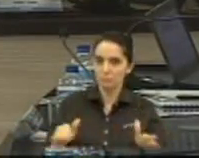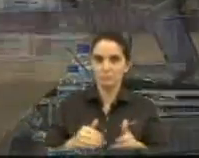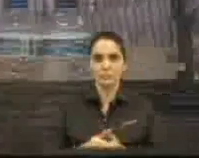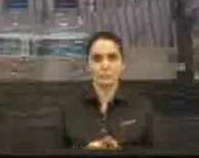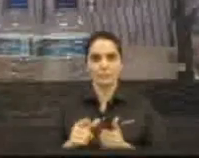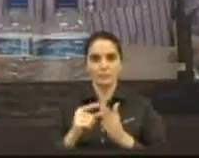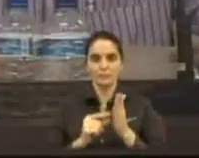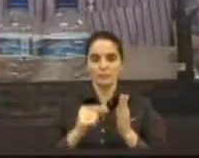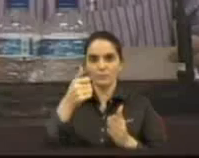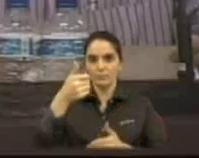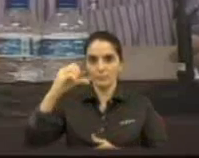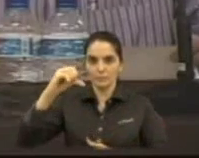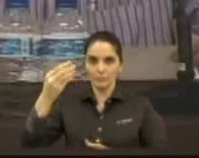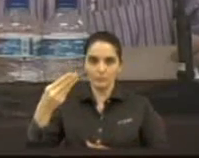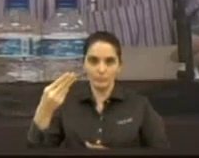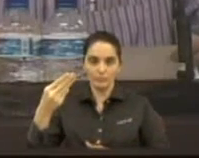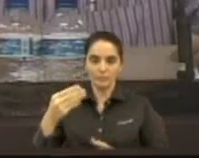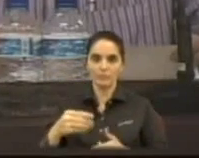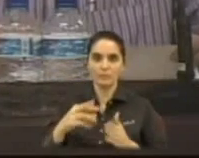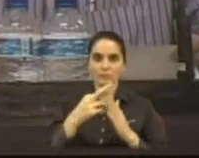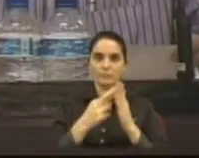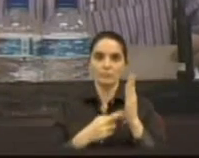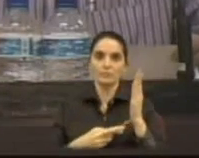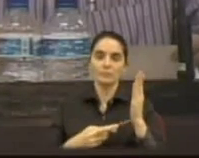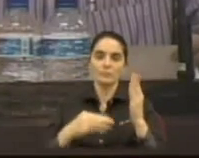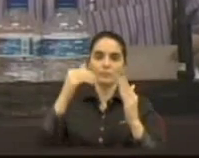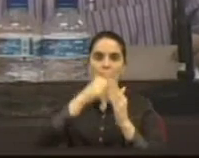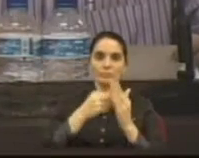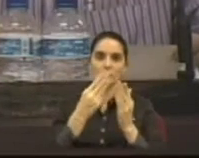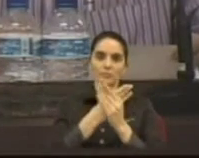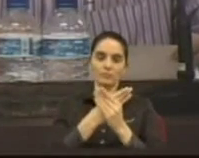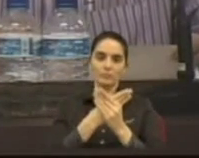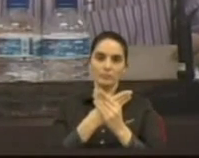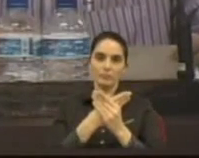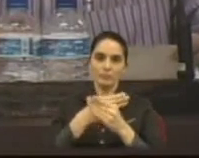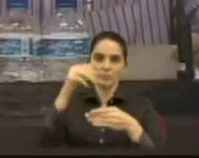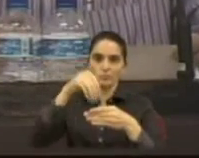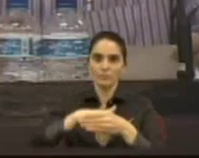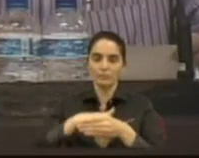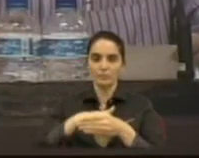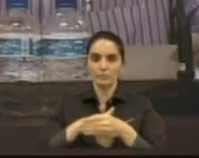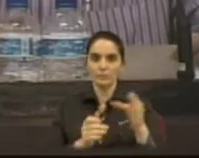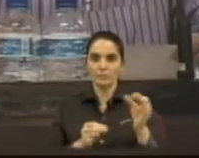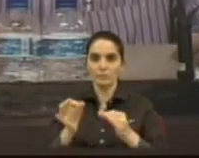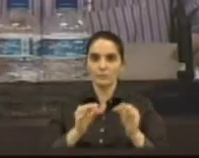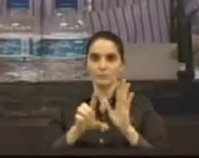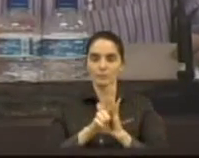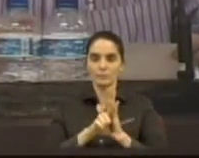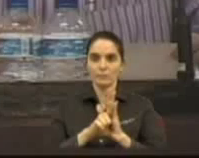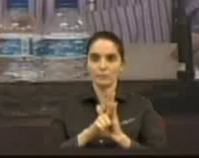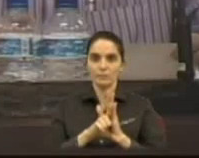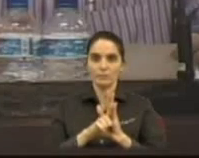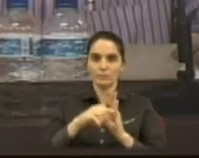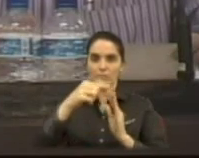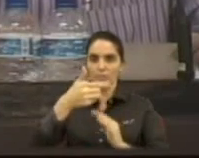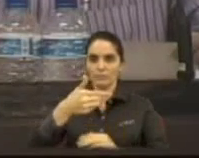trata o artigo 193 do Regimento Interno da Câmara Municipal de Limeira para a votação do projeto de lei número